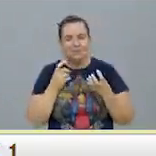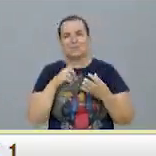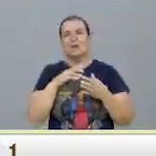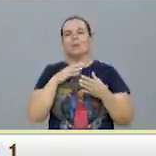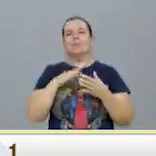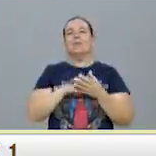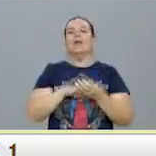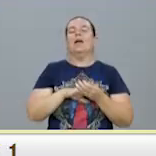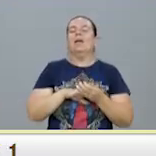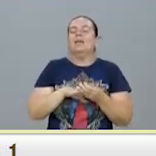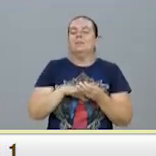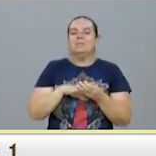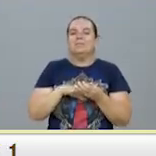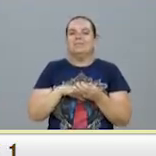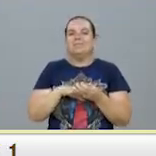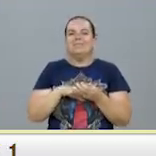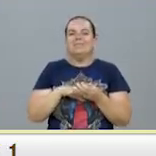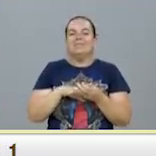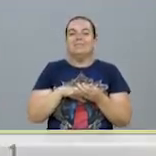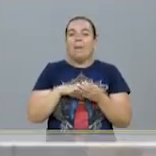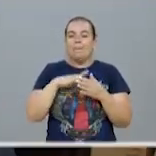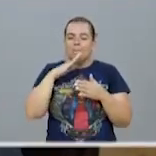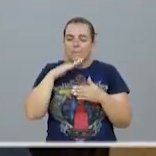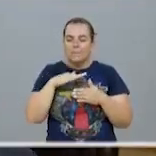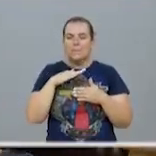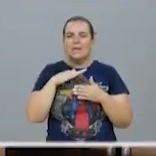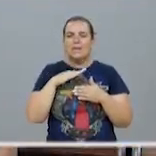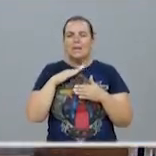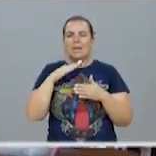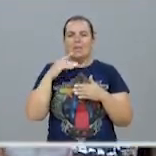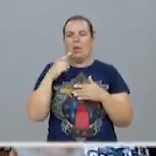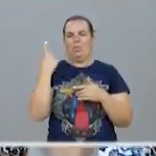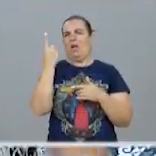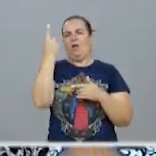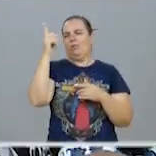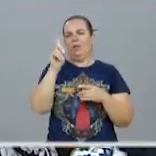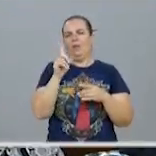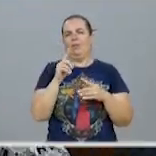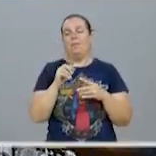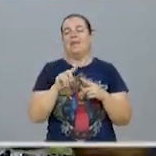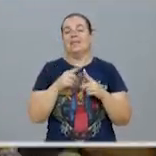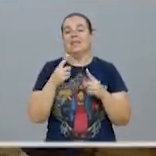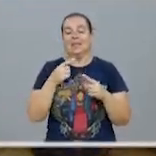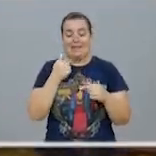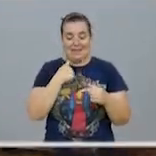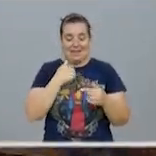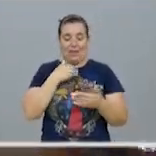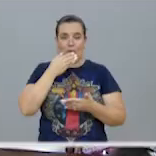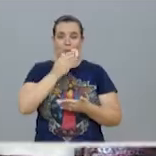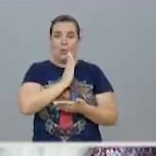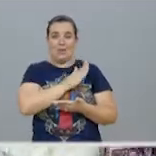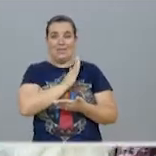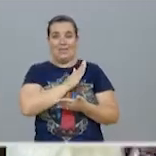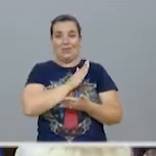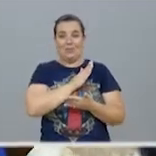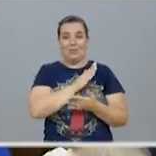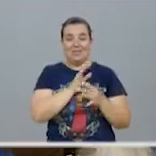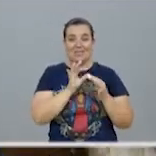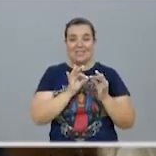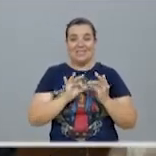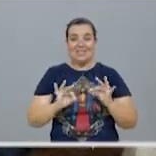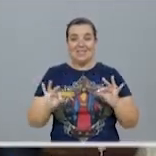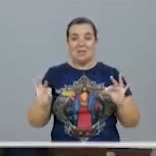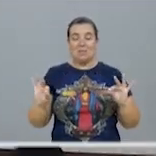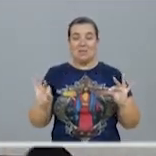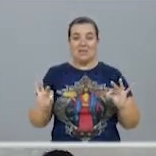meus 1,90m, o tempo, a idade vai. Não é isso que estamos falando. Nós estamos falando como eu